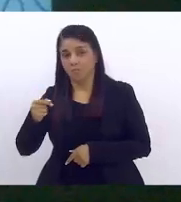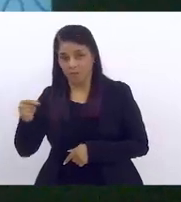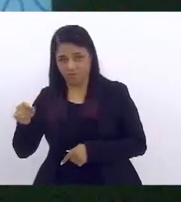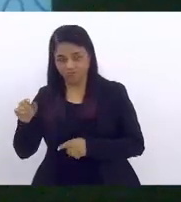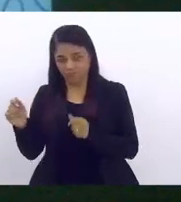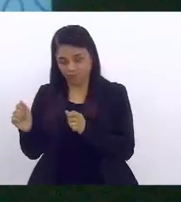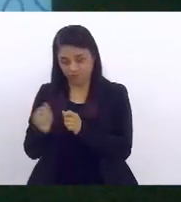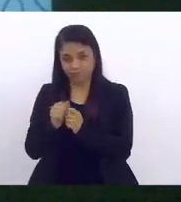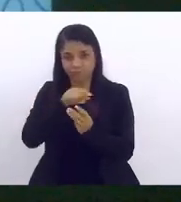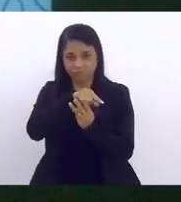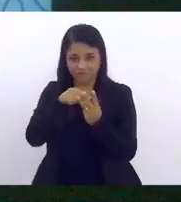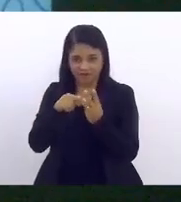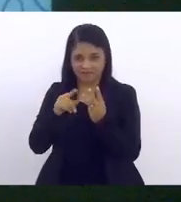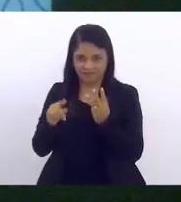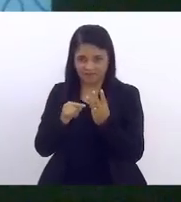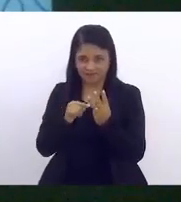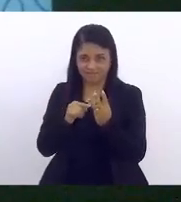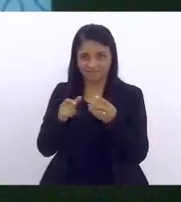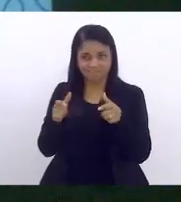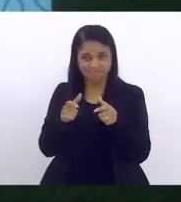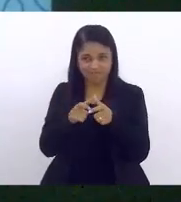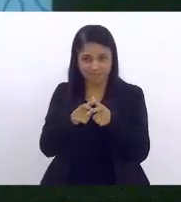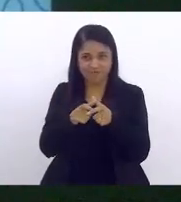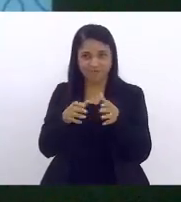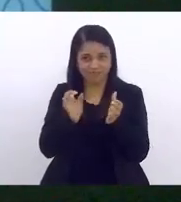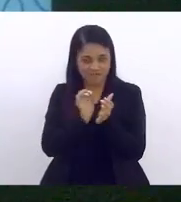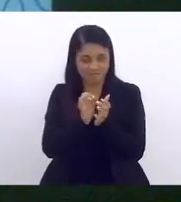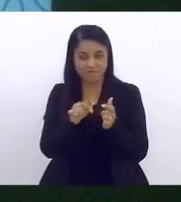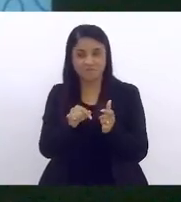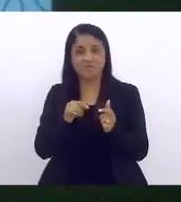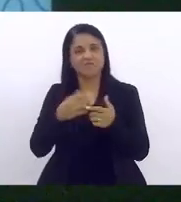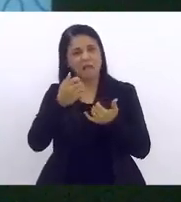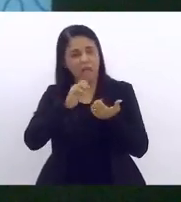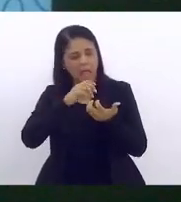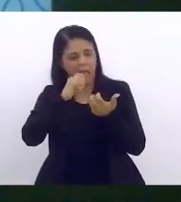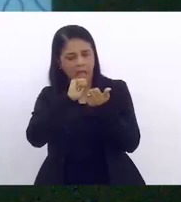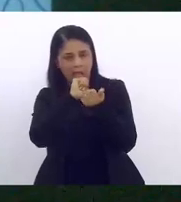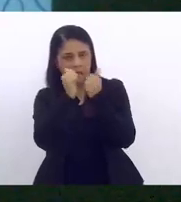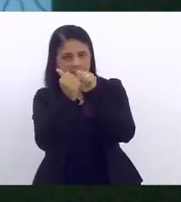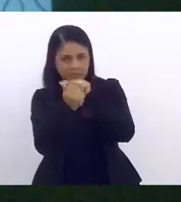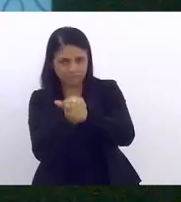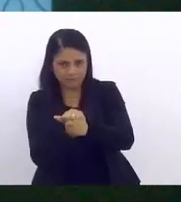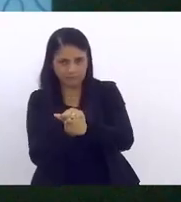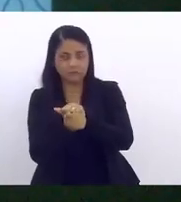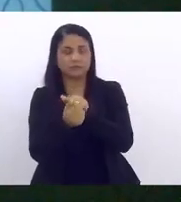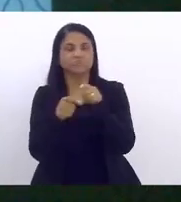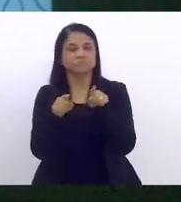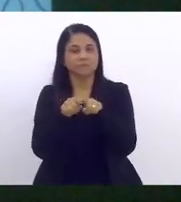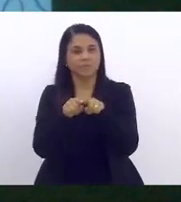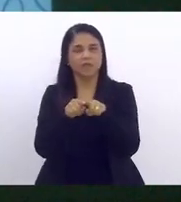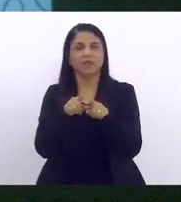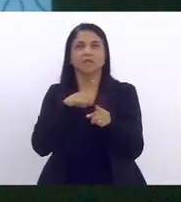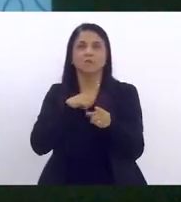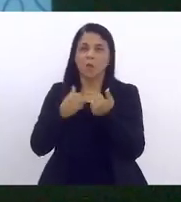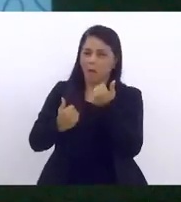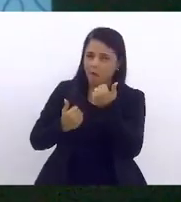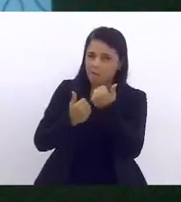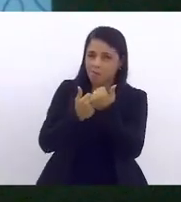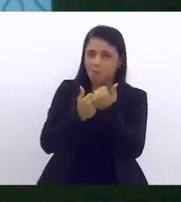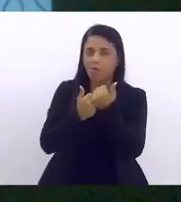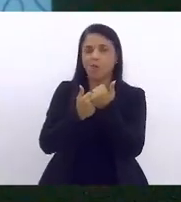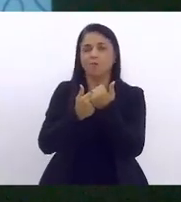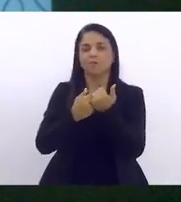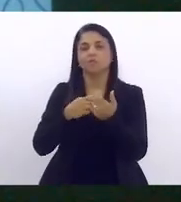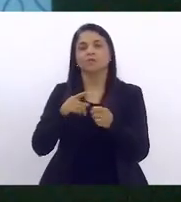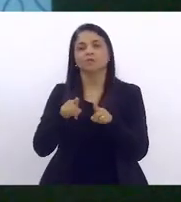ano, e tivemos algumas adaptações e tivemos também o apoio da